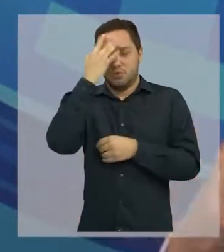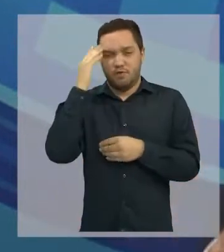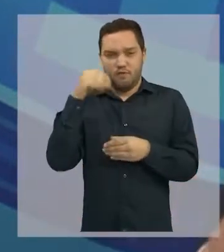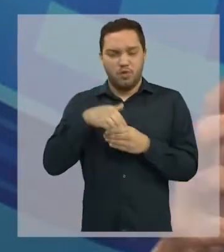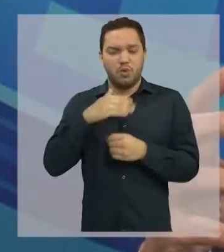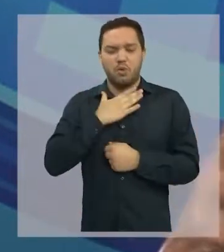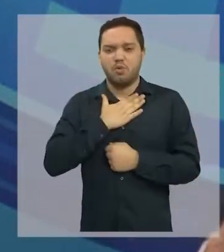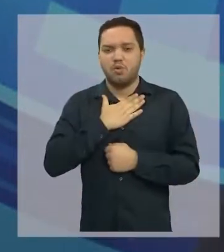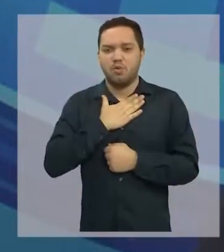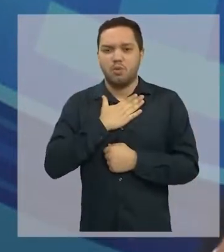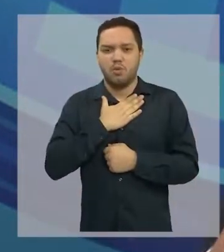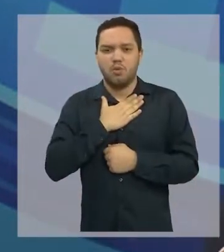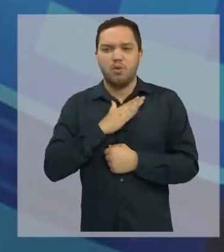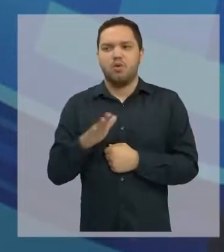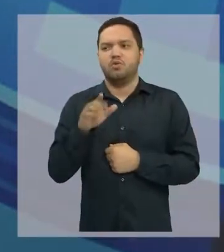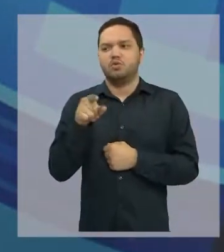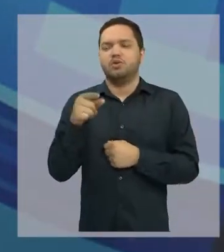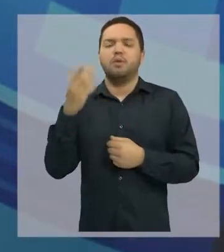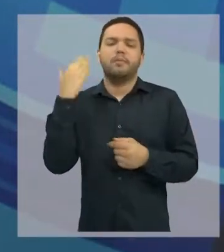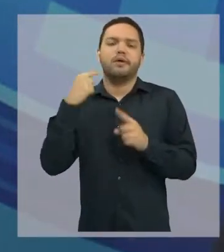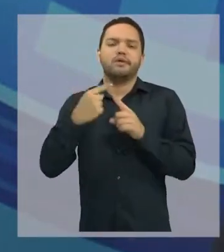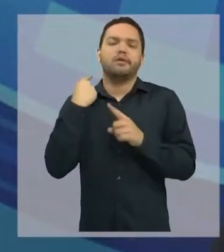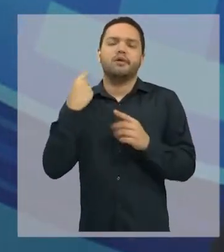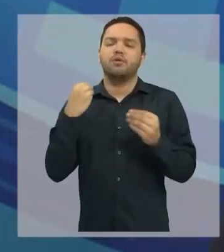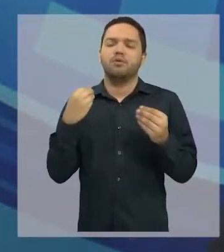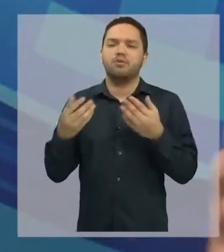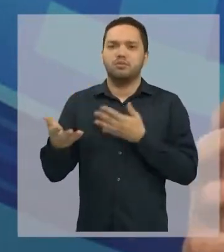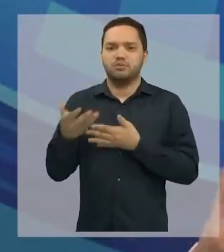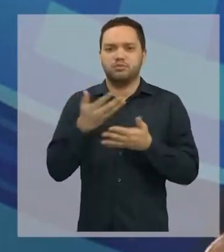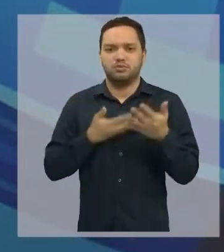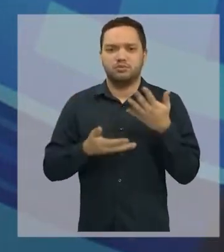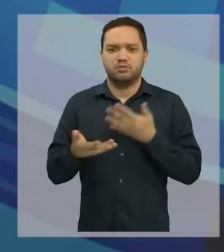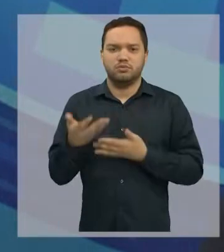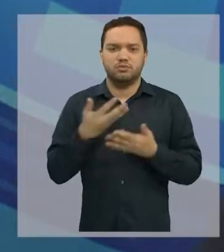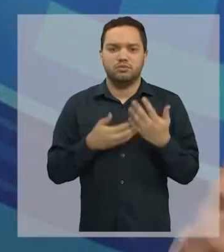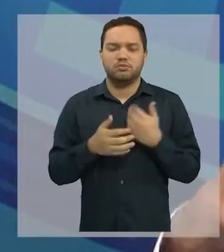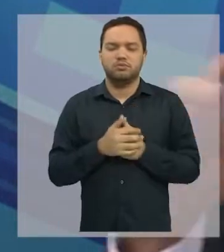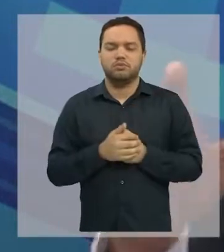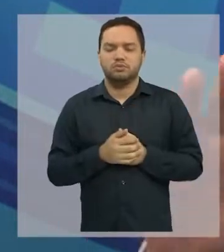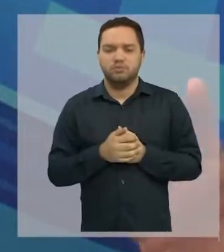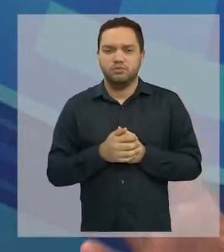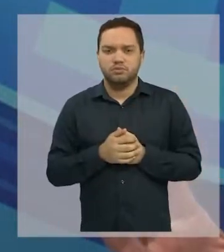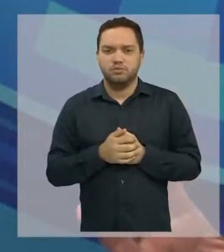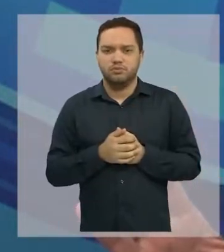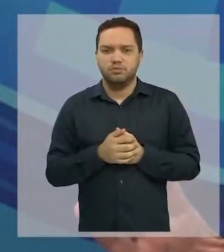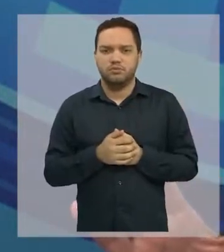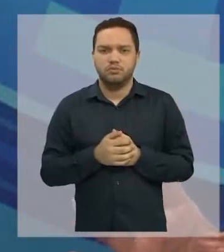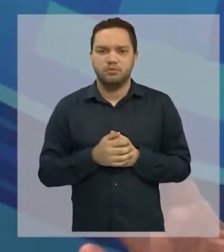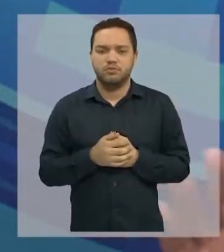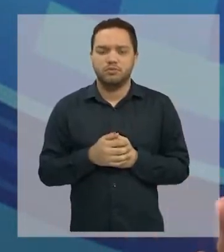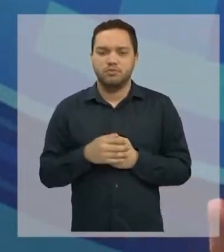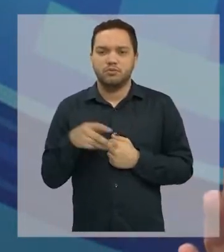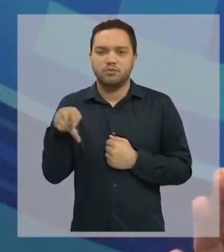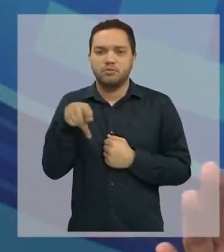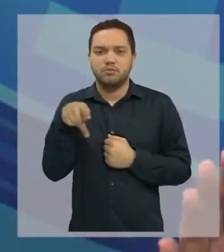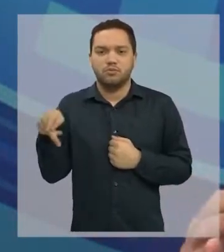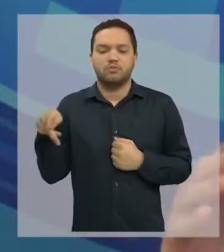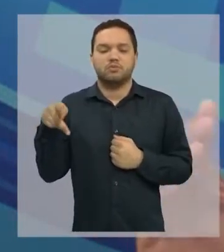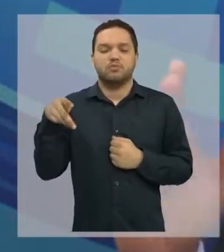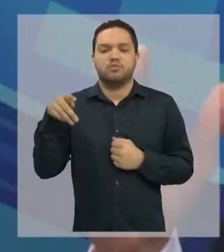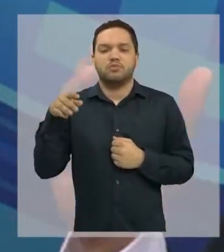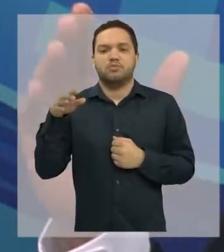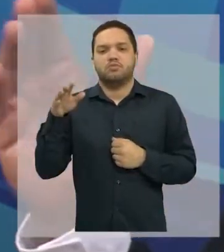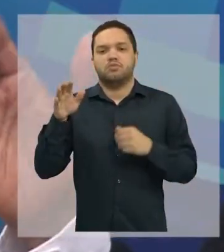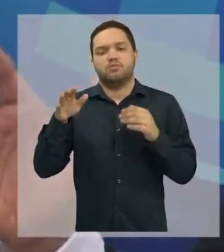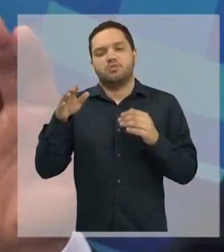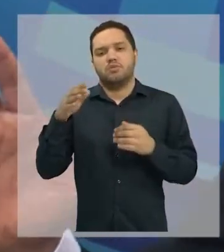severidade esse toma lá da cá. E entendeu que todo diálogo fazia parte disso. E o presidente talvez